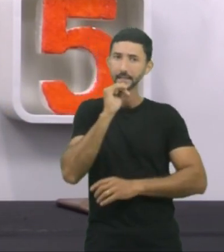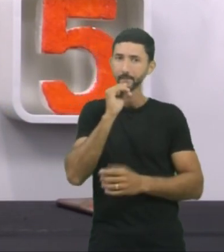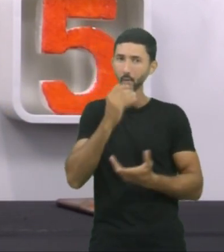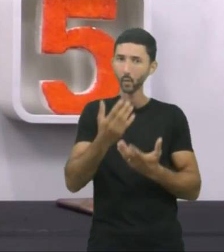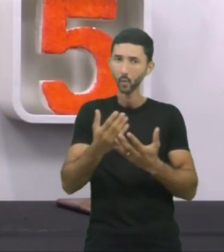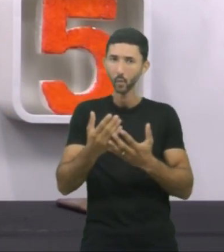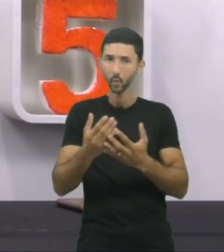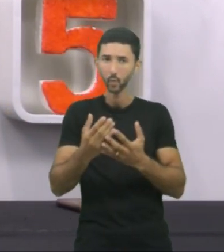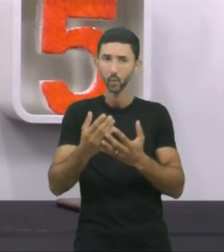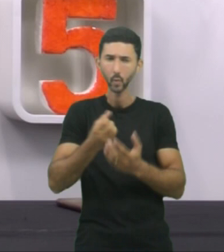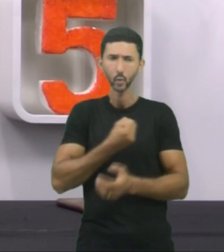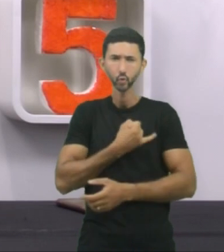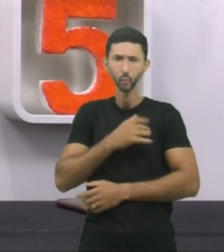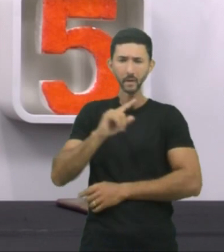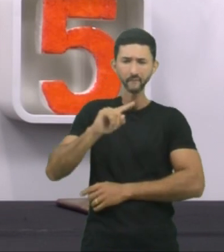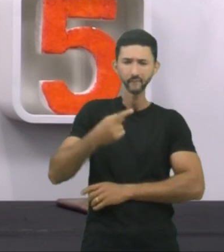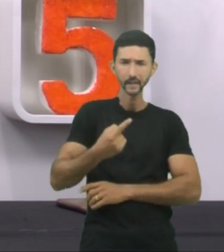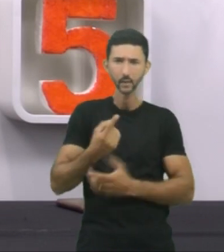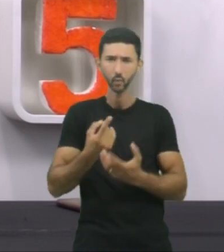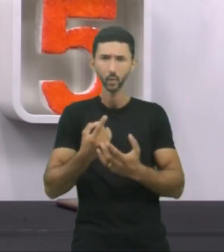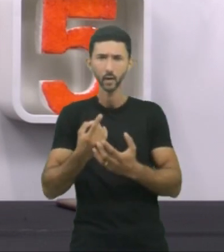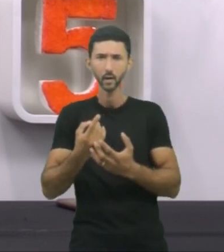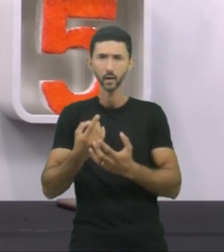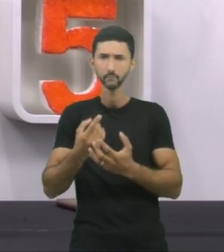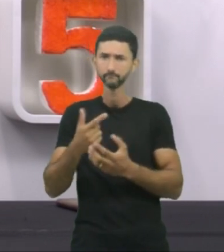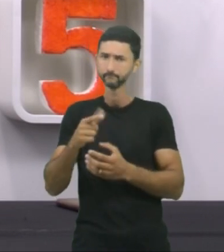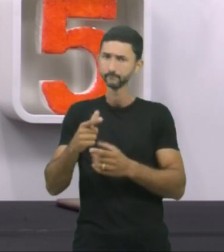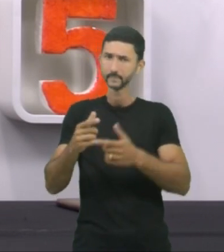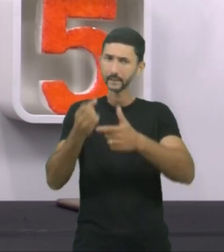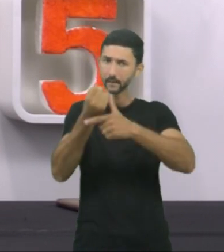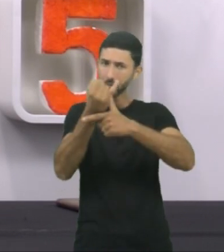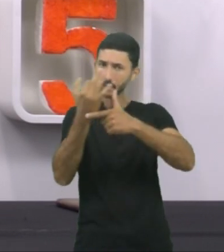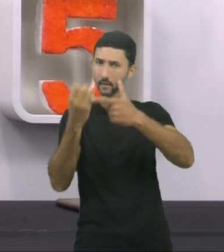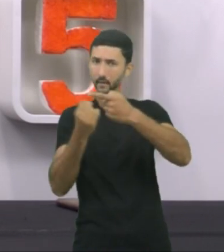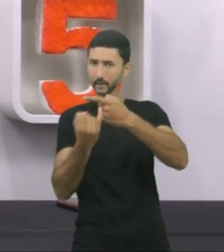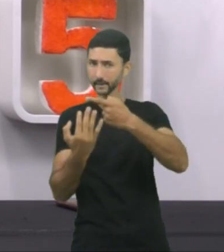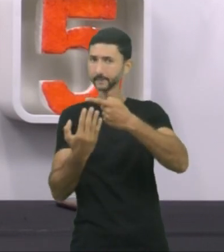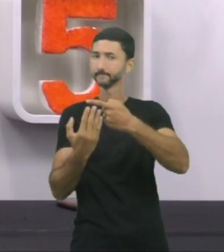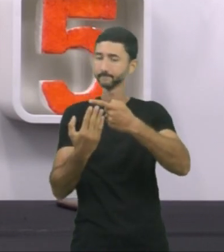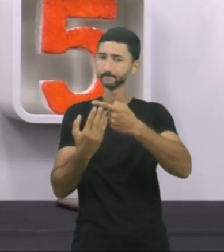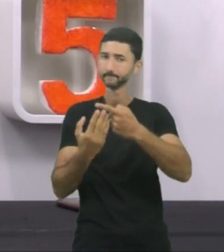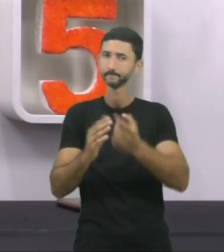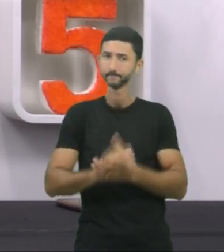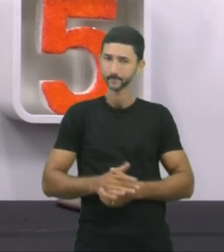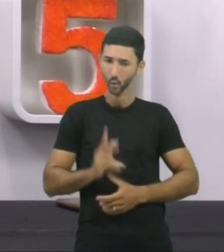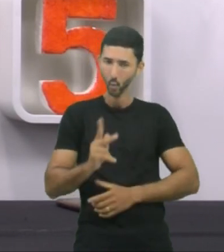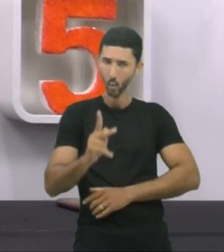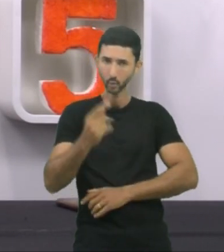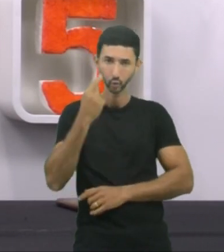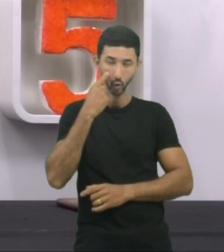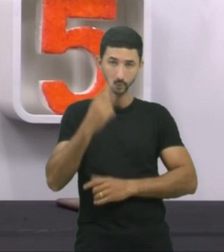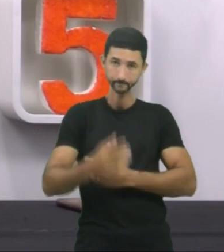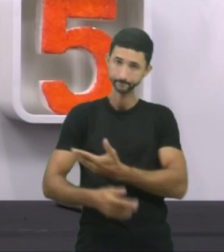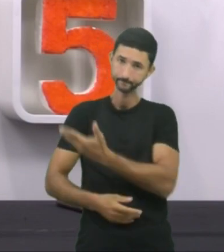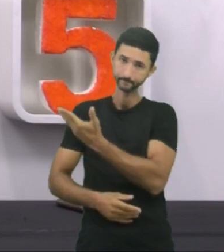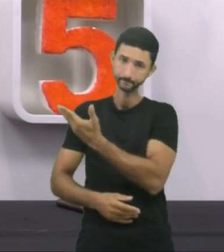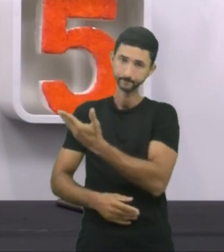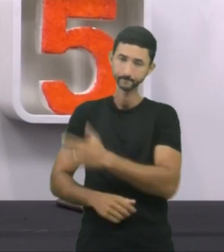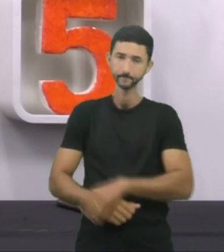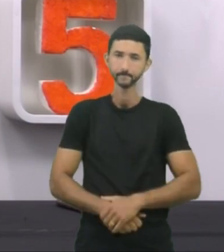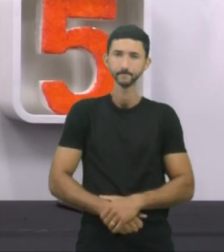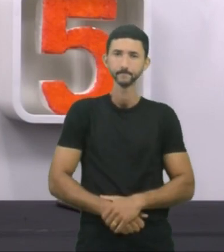os números que têm vírgula nem os fracionários. Até aqui. Tá bom? Então, vamos continuar. Vamos lá na